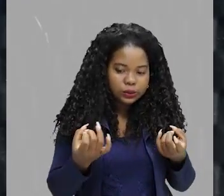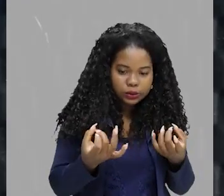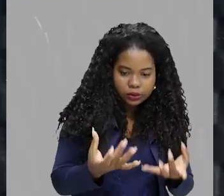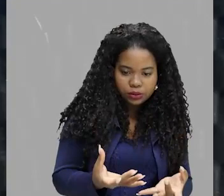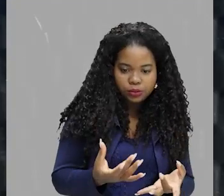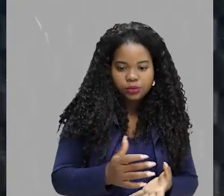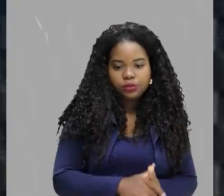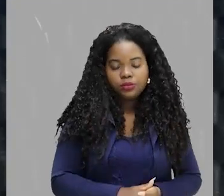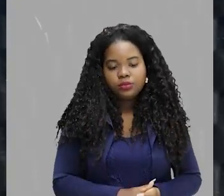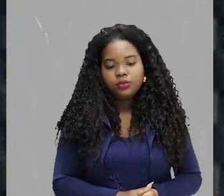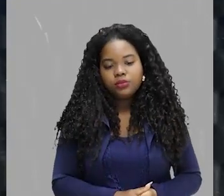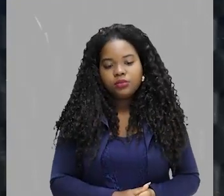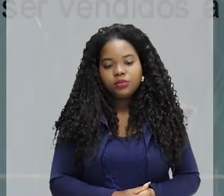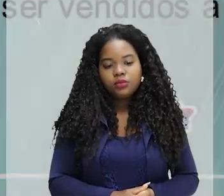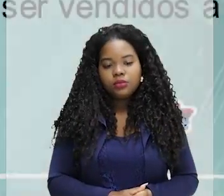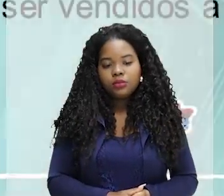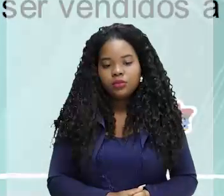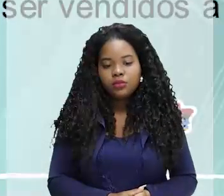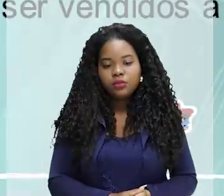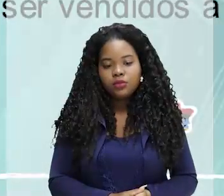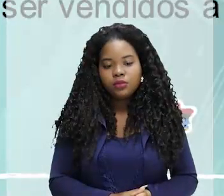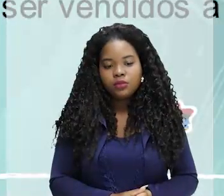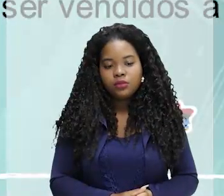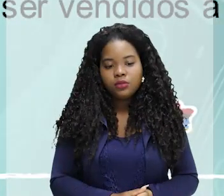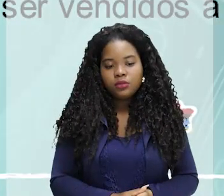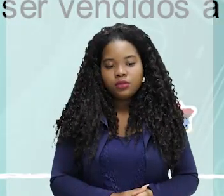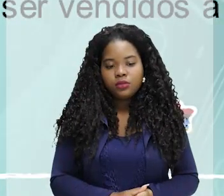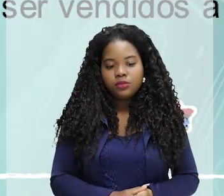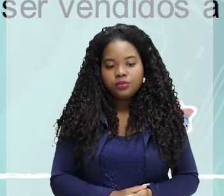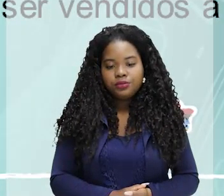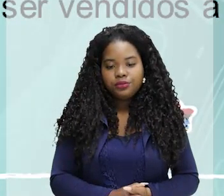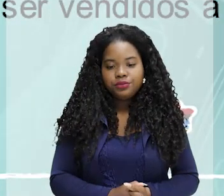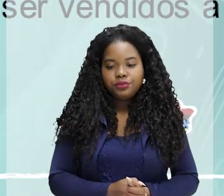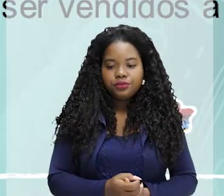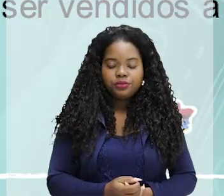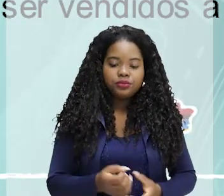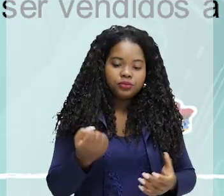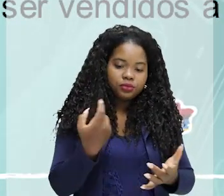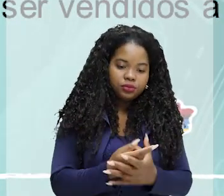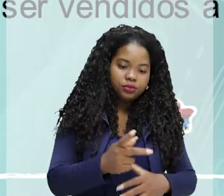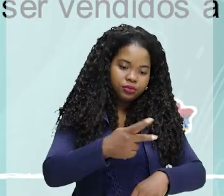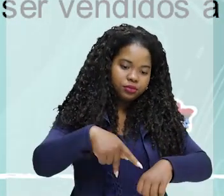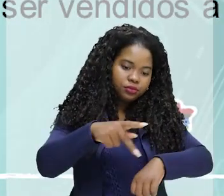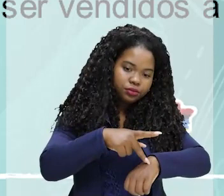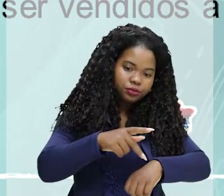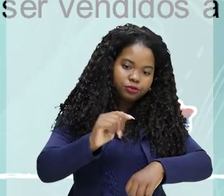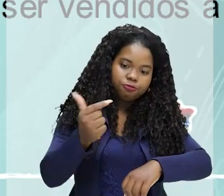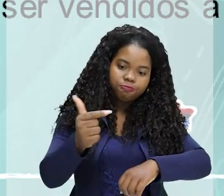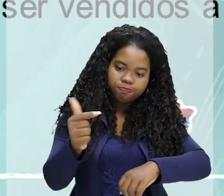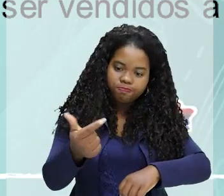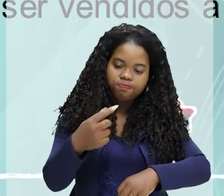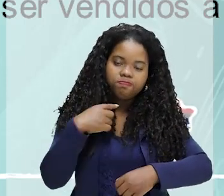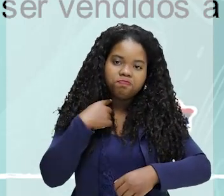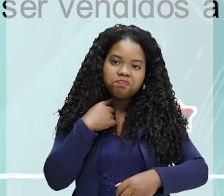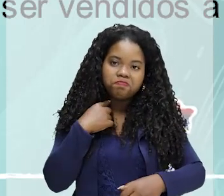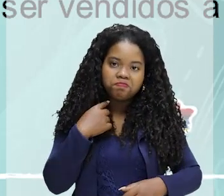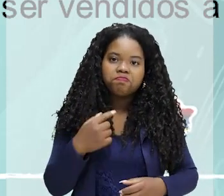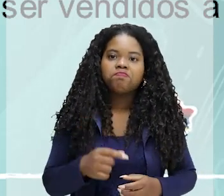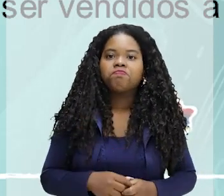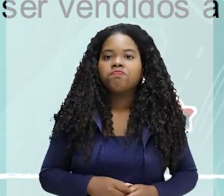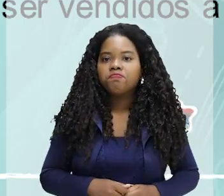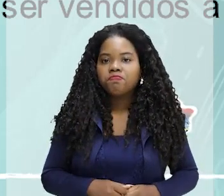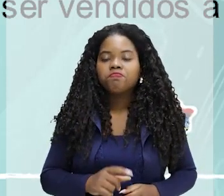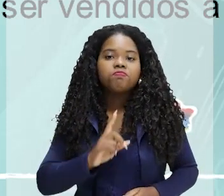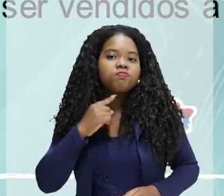Crédito de carbono. E aí os países poluidores podem comprar dos países que estão abaixo do limite, que poluem menos, para